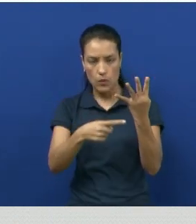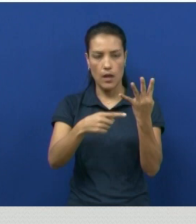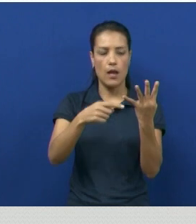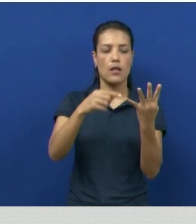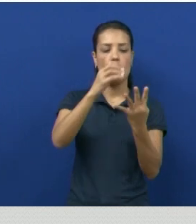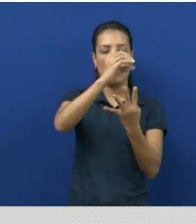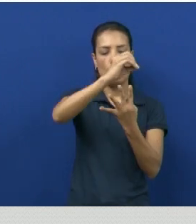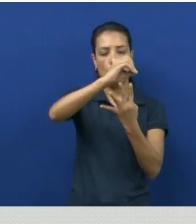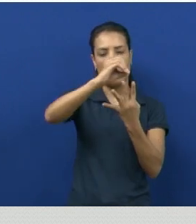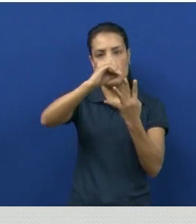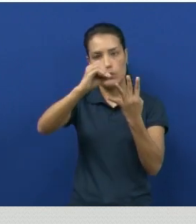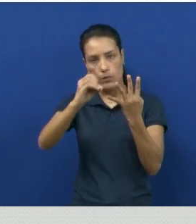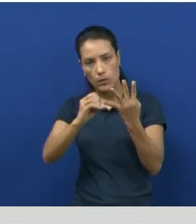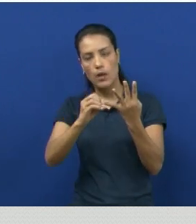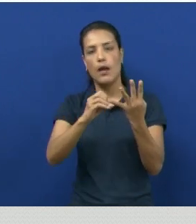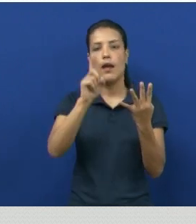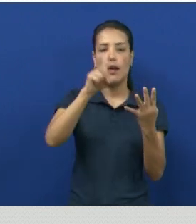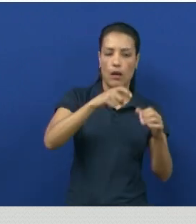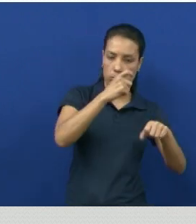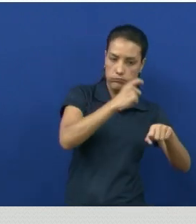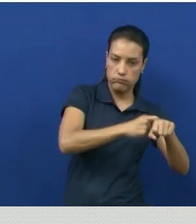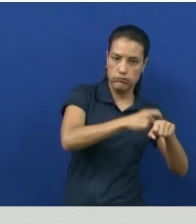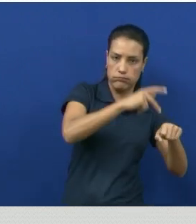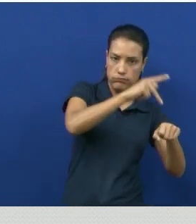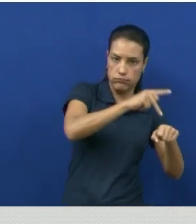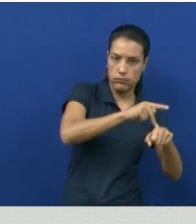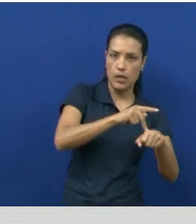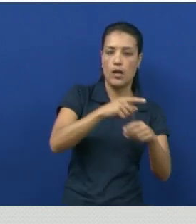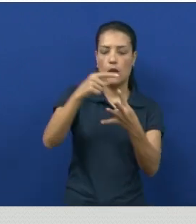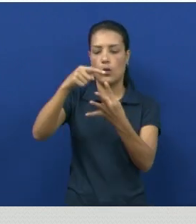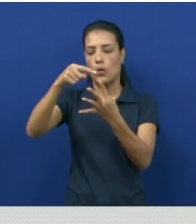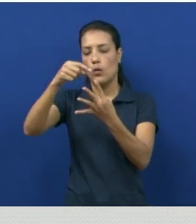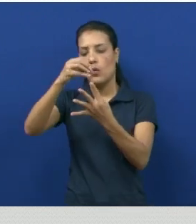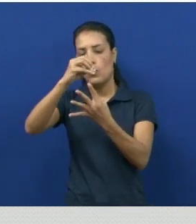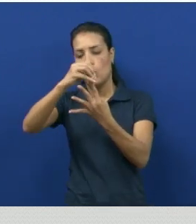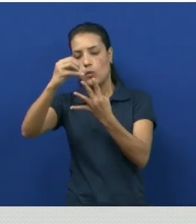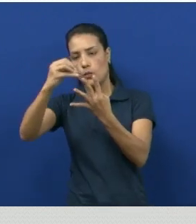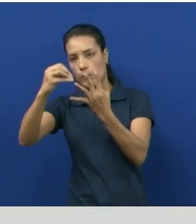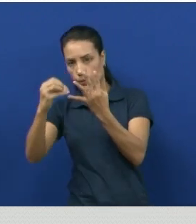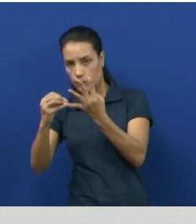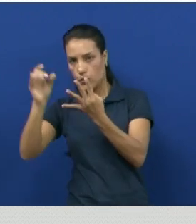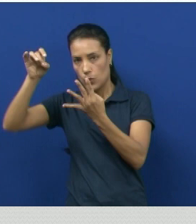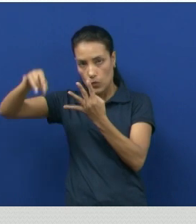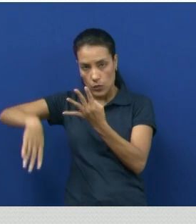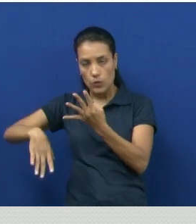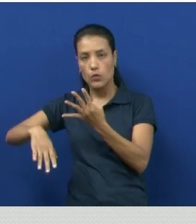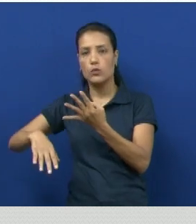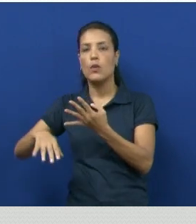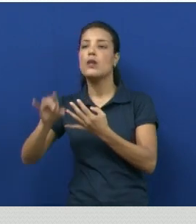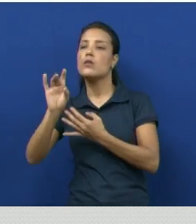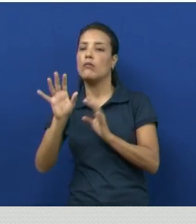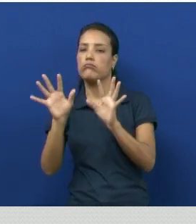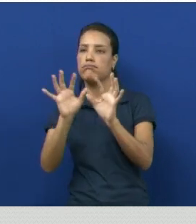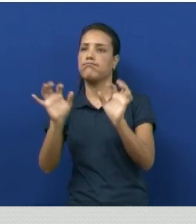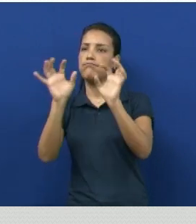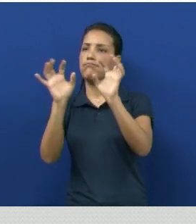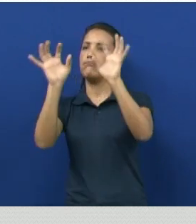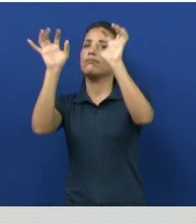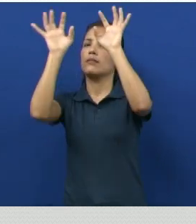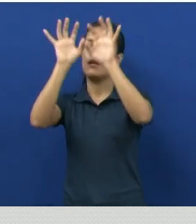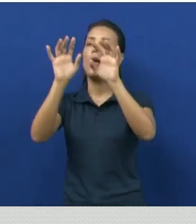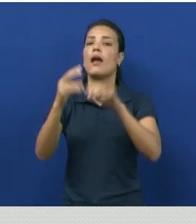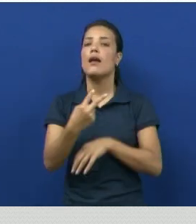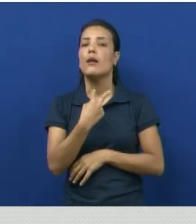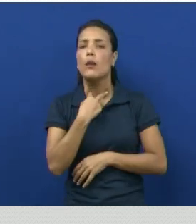uma superfície sólida e os 4 últimos aqueles que não possuem essa característica, que eles são bastante ricos em gases. E que a gente não pode